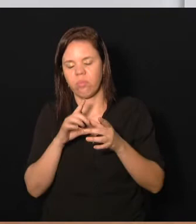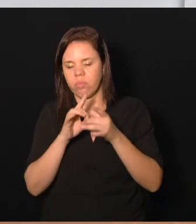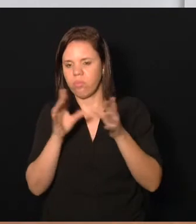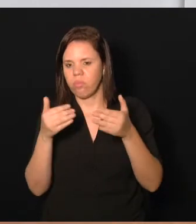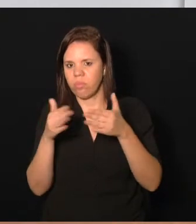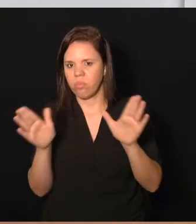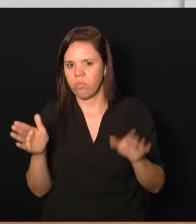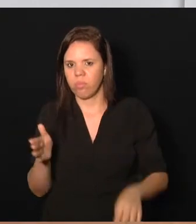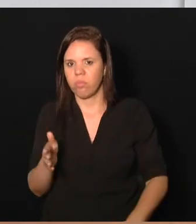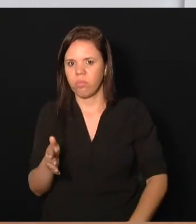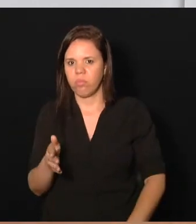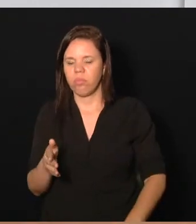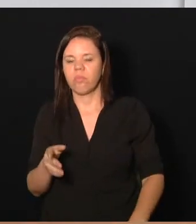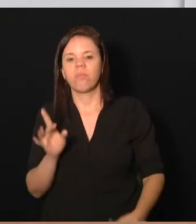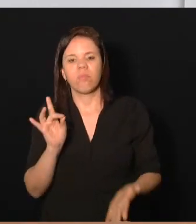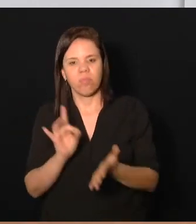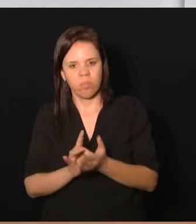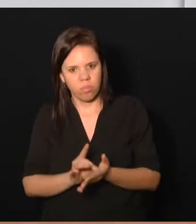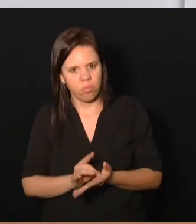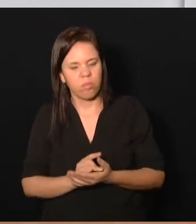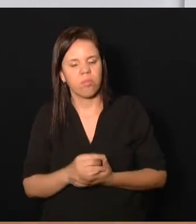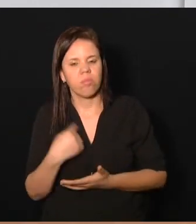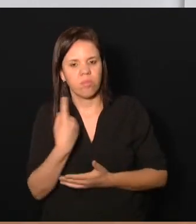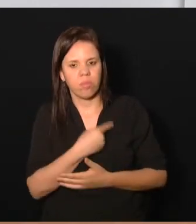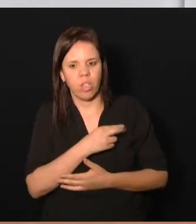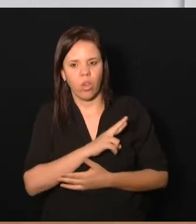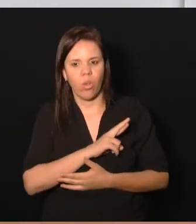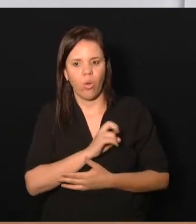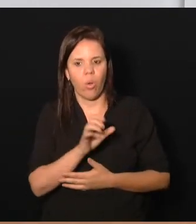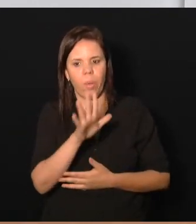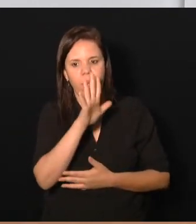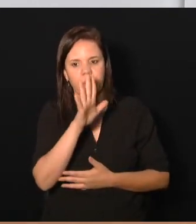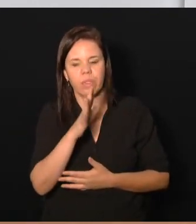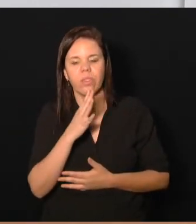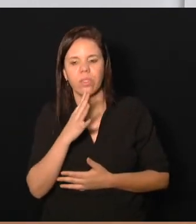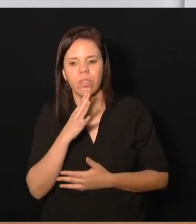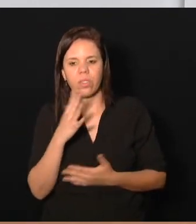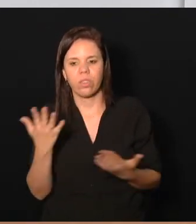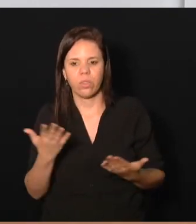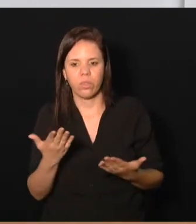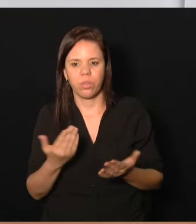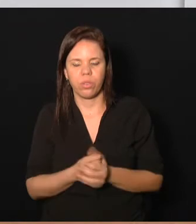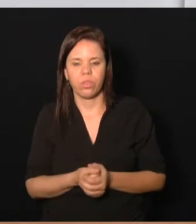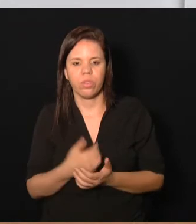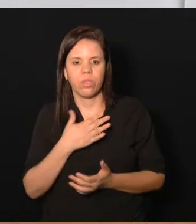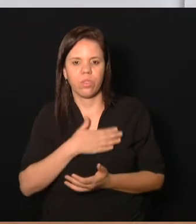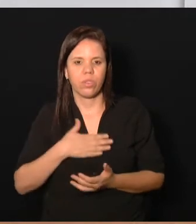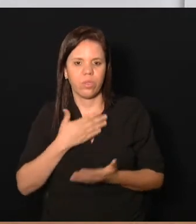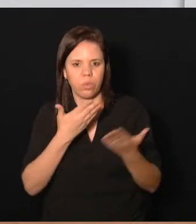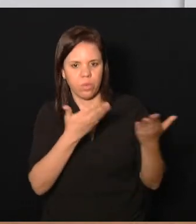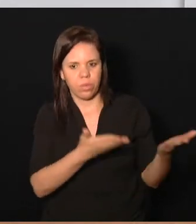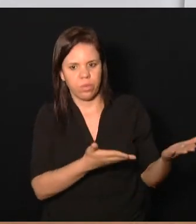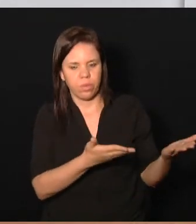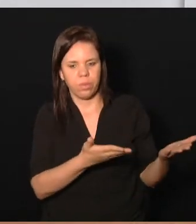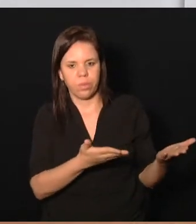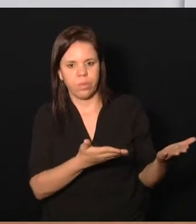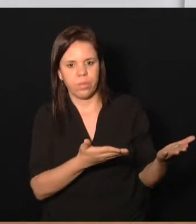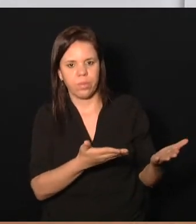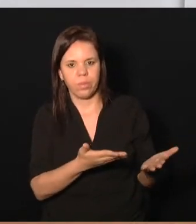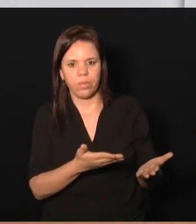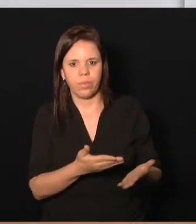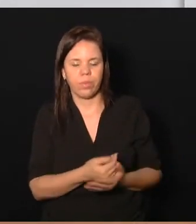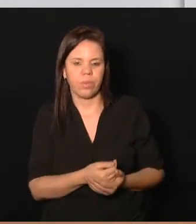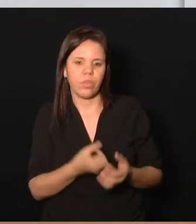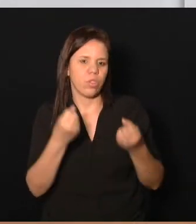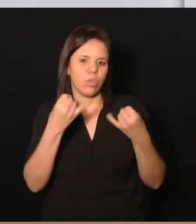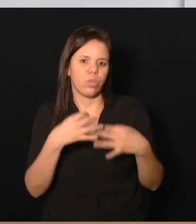disposição, inclusive do nosso Rubens Gás, que eu conheci hoje, e gostei muito de você, e você não